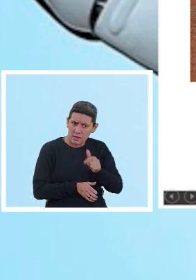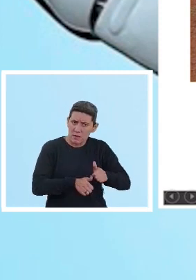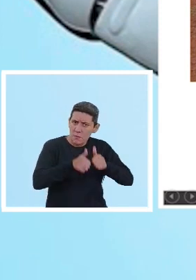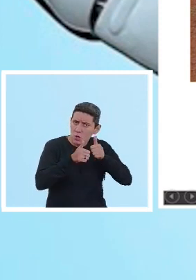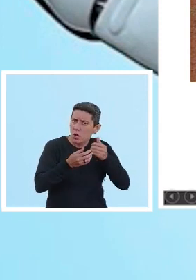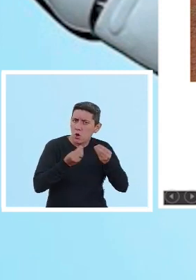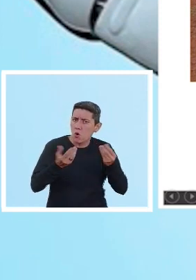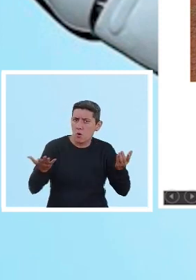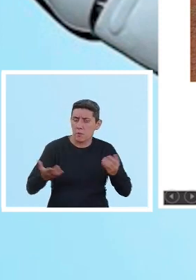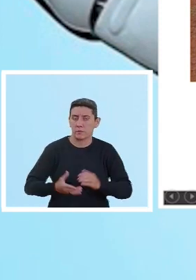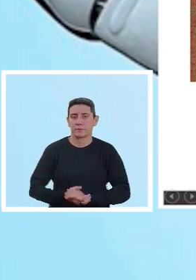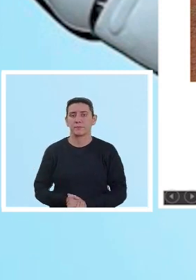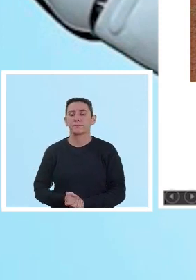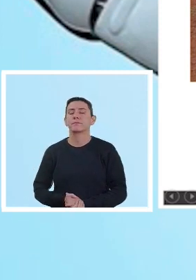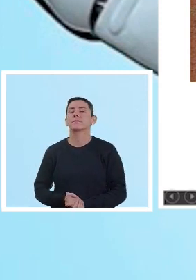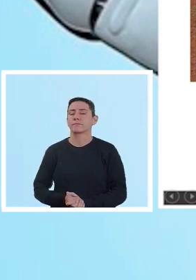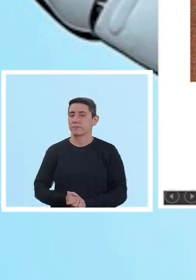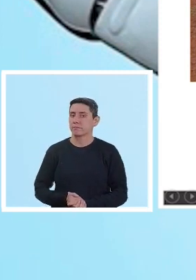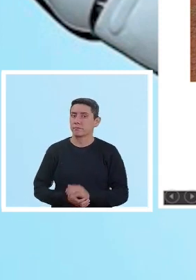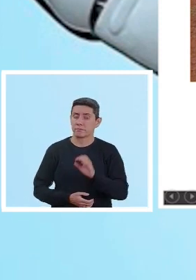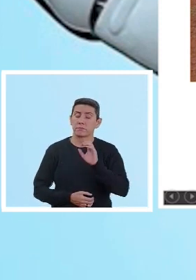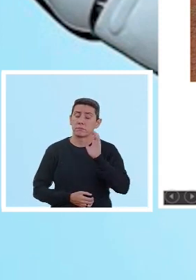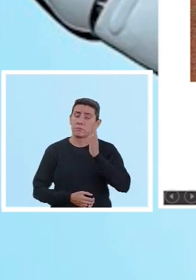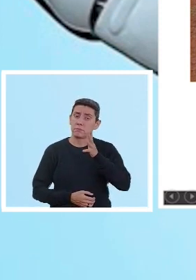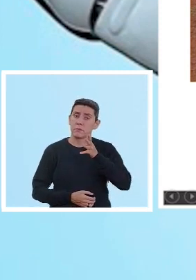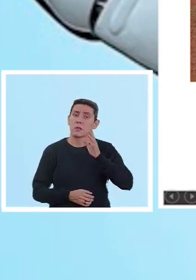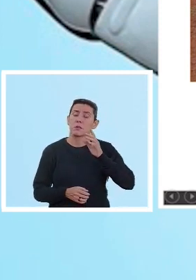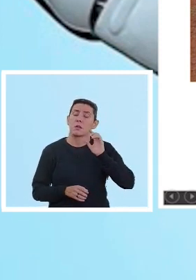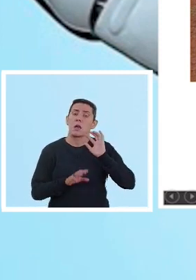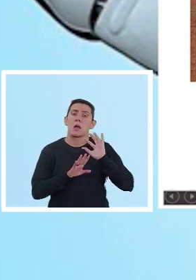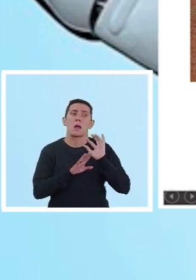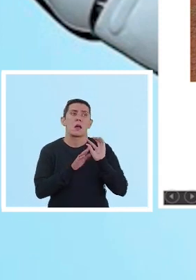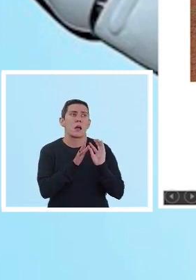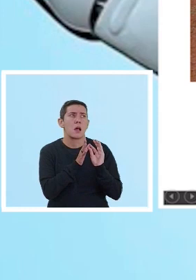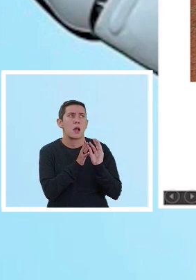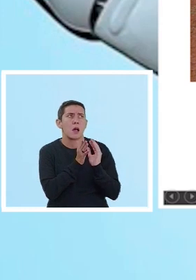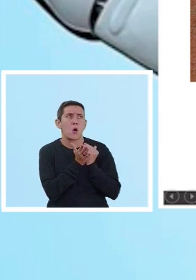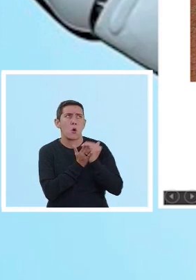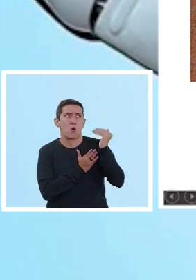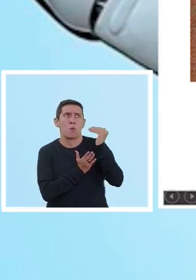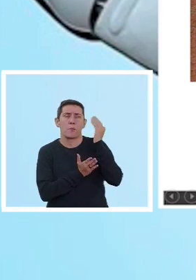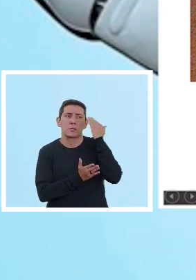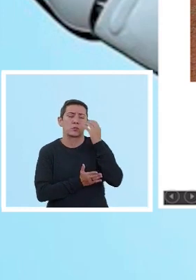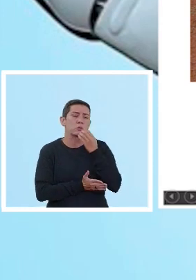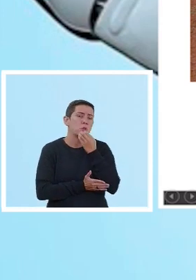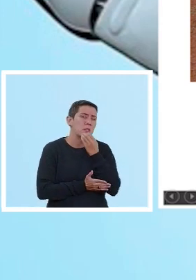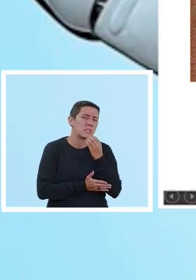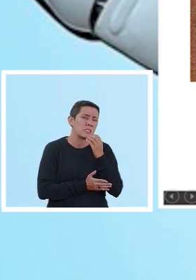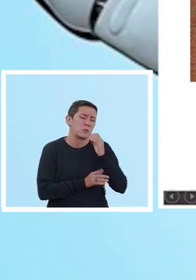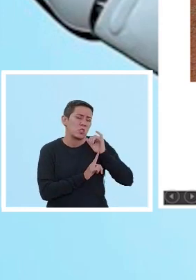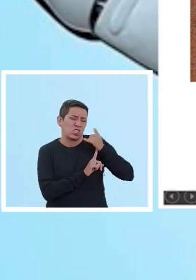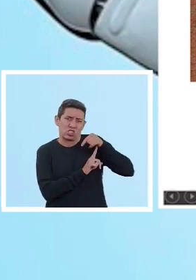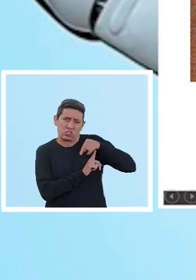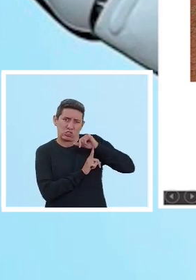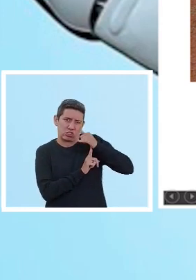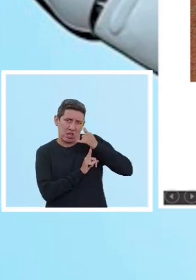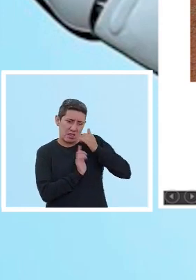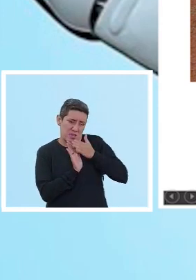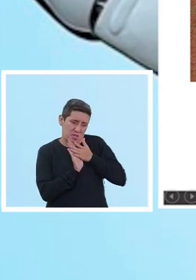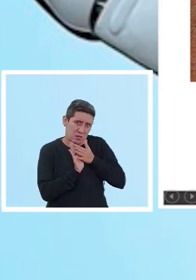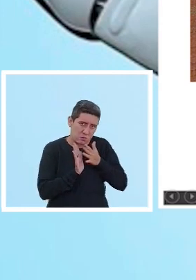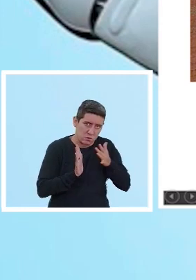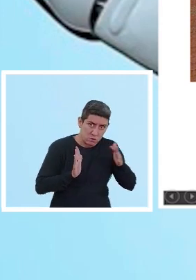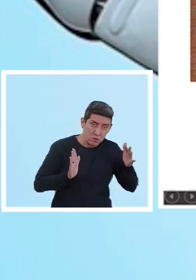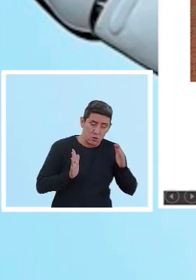o projeto ele iniciou em dezembro em finalzinho de Dezembro e início de Janeiro né desse ano e